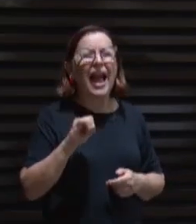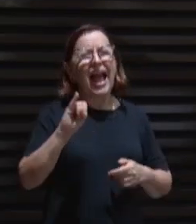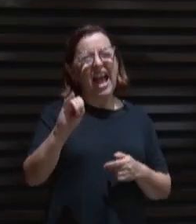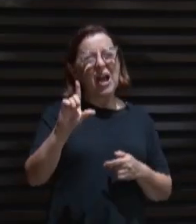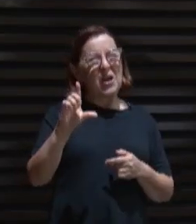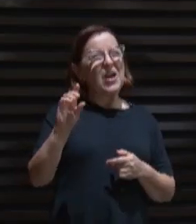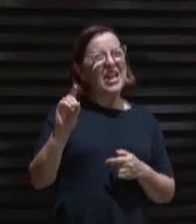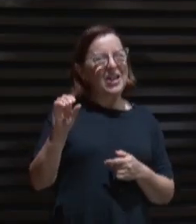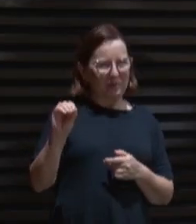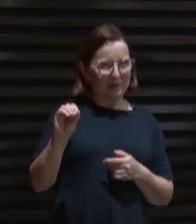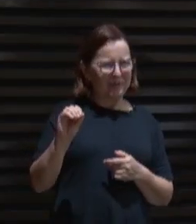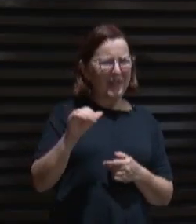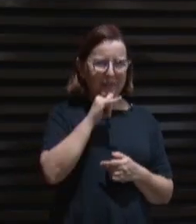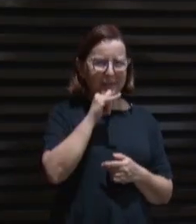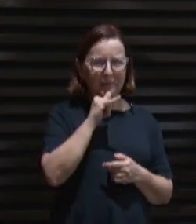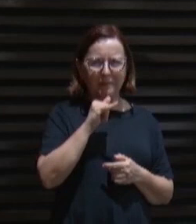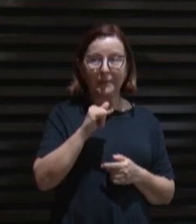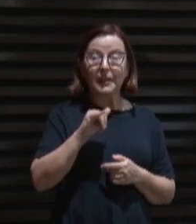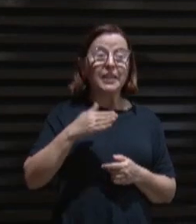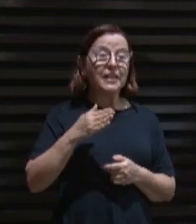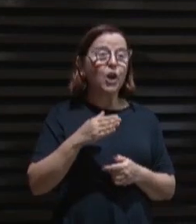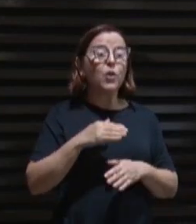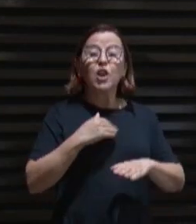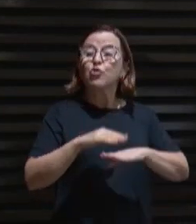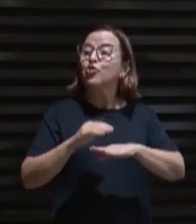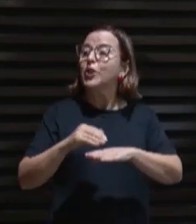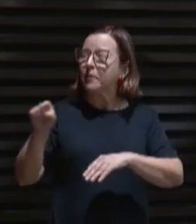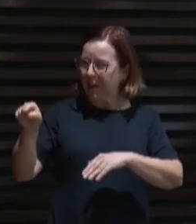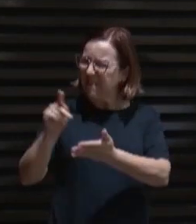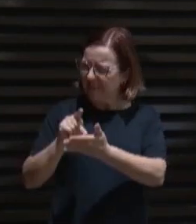Nós estamos, os pastores, levantando todos esses casos.